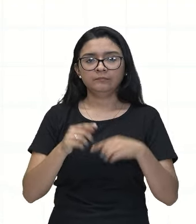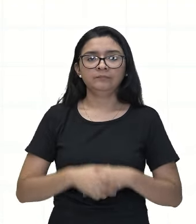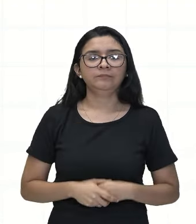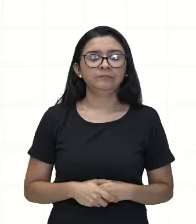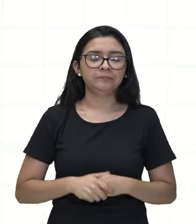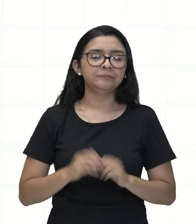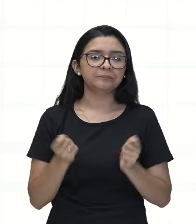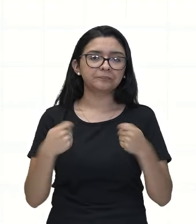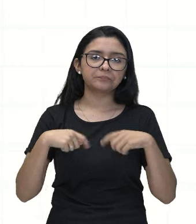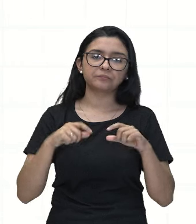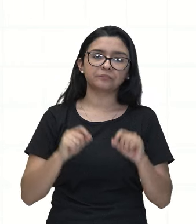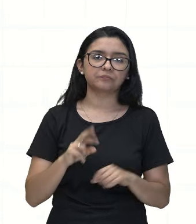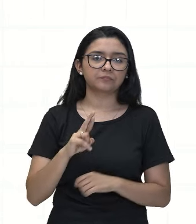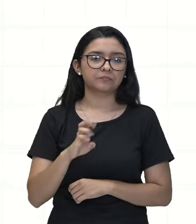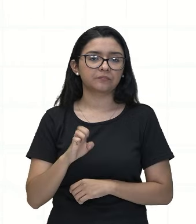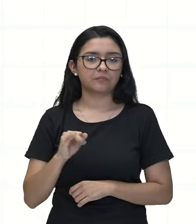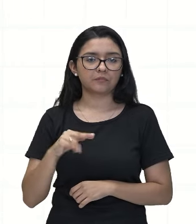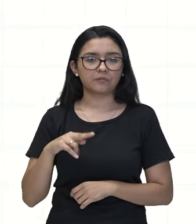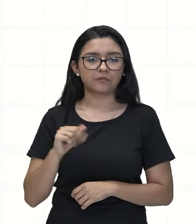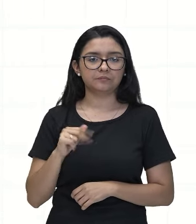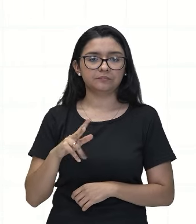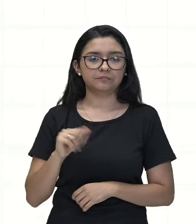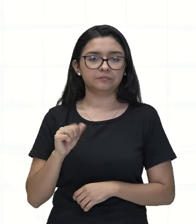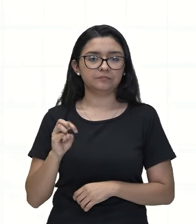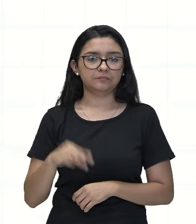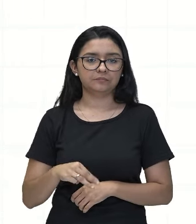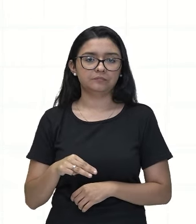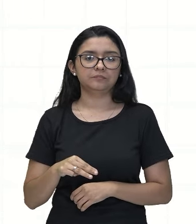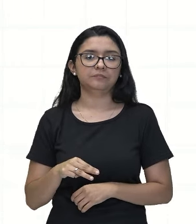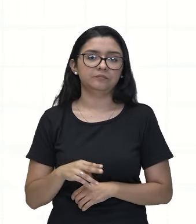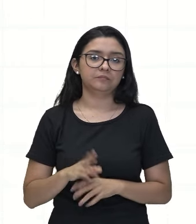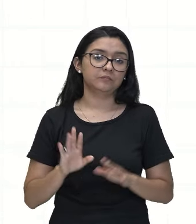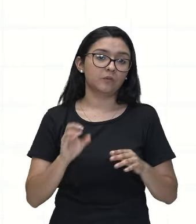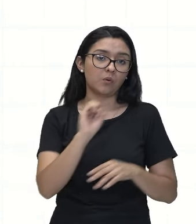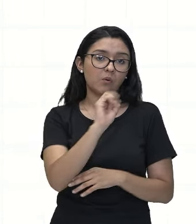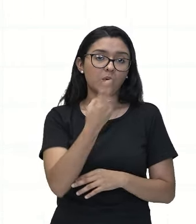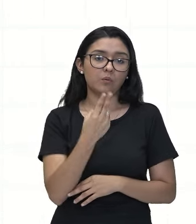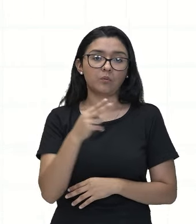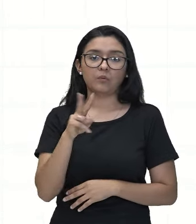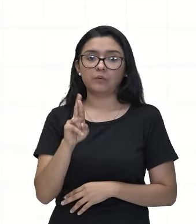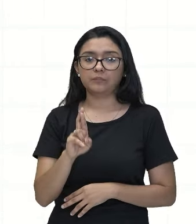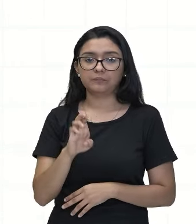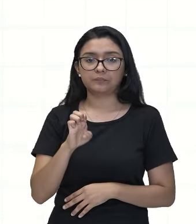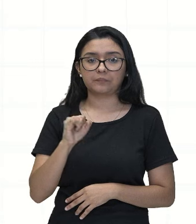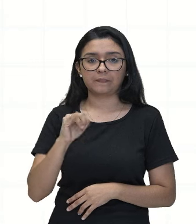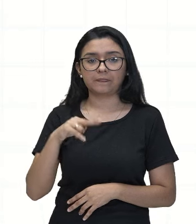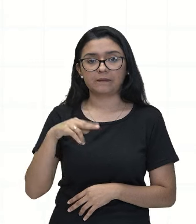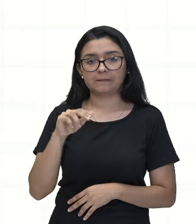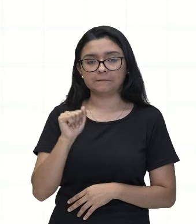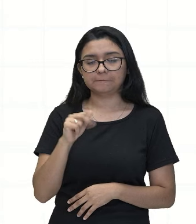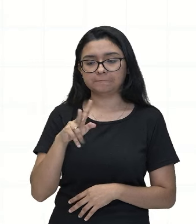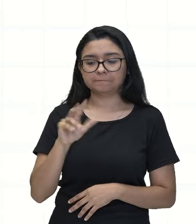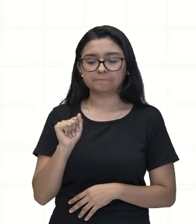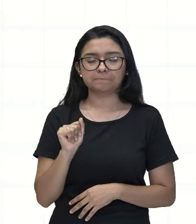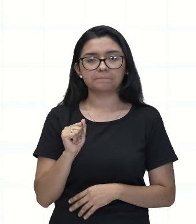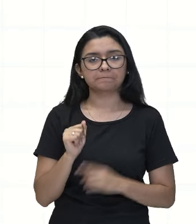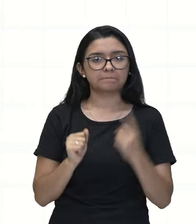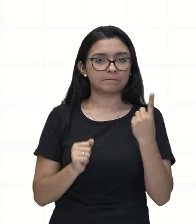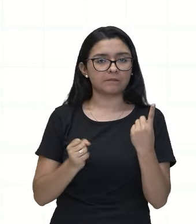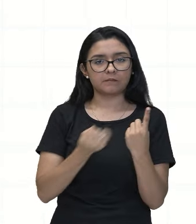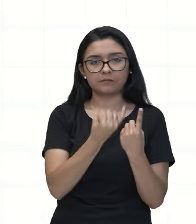pode ficar reinava uma confusão a tristeza ou reinava a confusão e e a tristeza aqui no